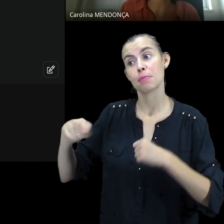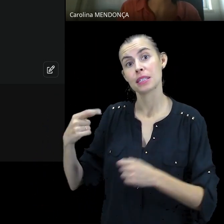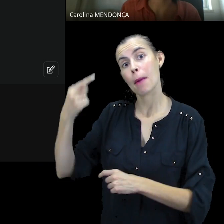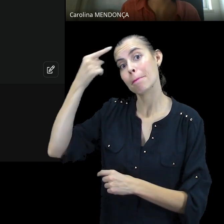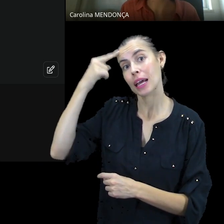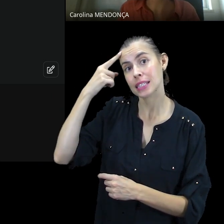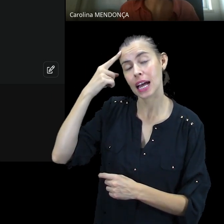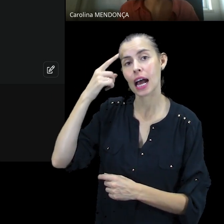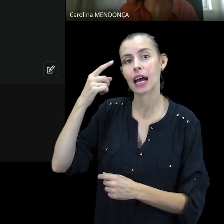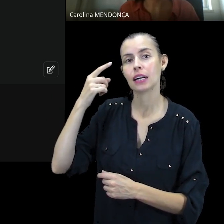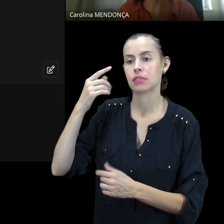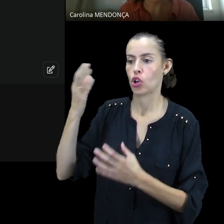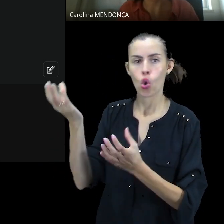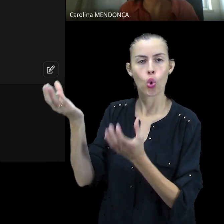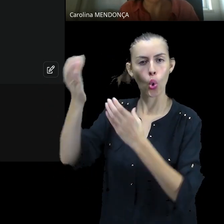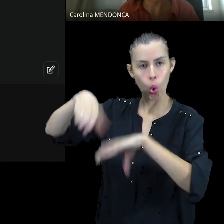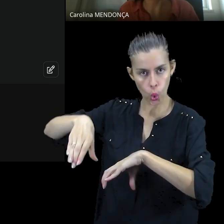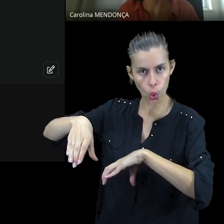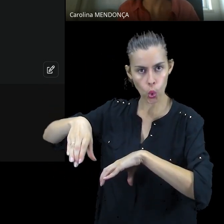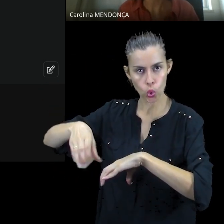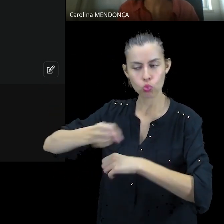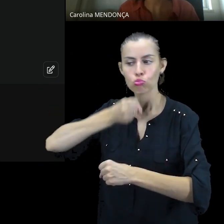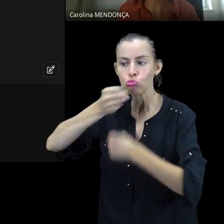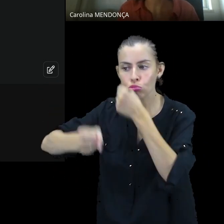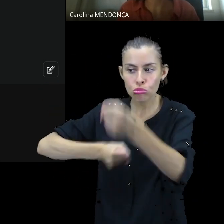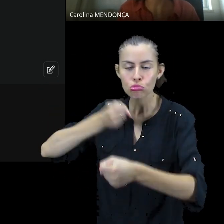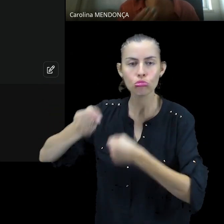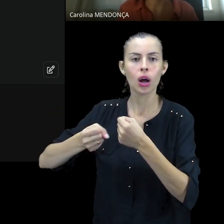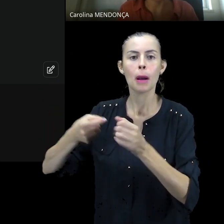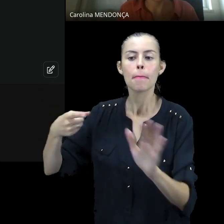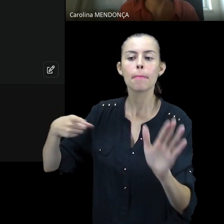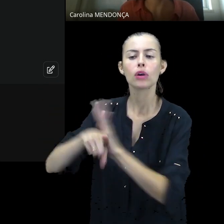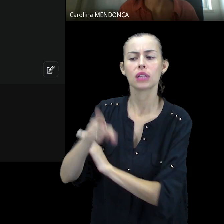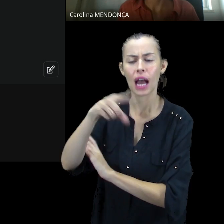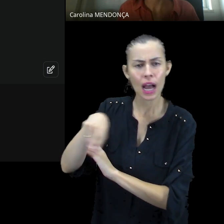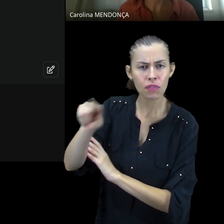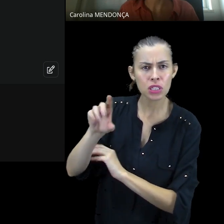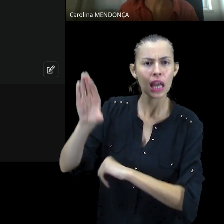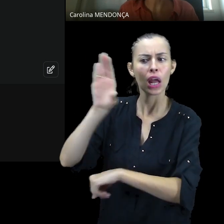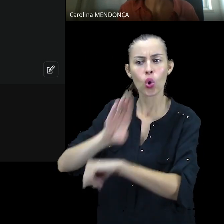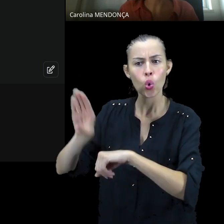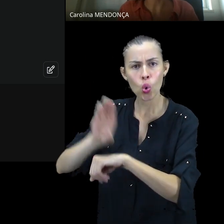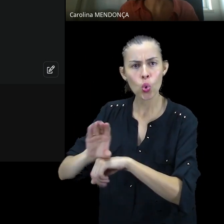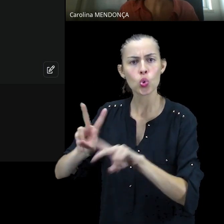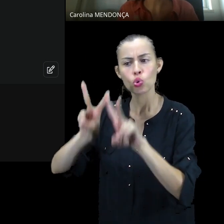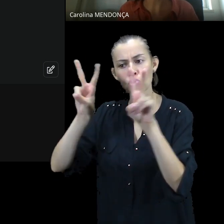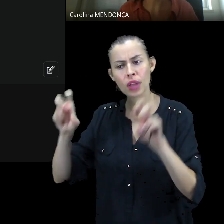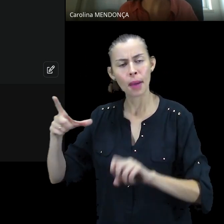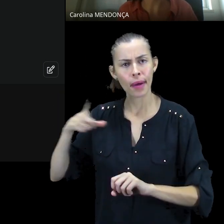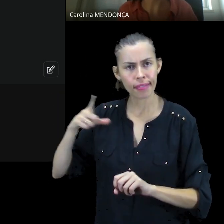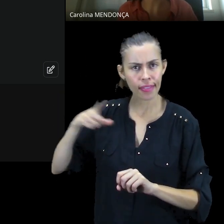concursos docentes, nos barimas de concursos docentes, a gente precisa prestar atenção para valorizar